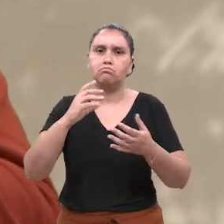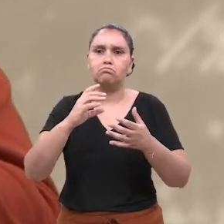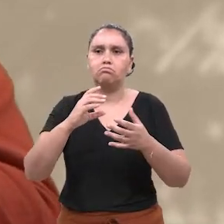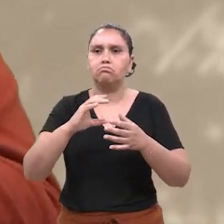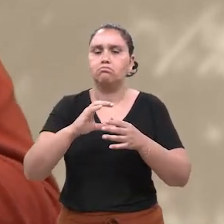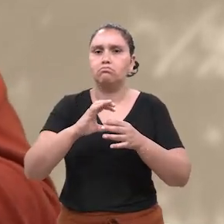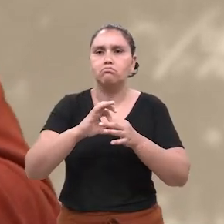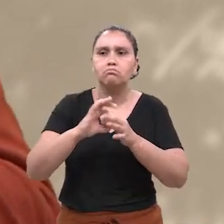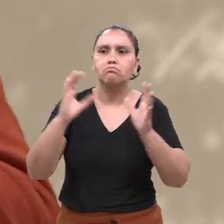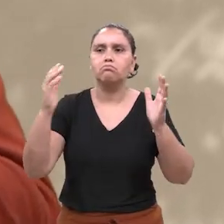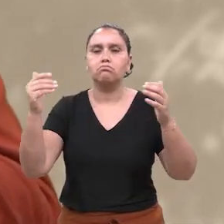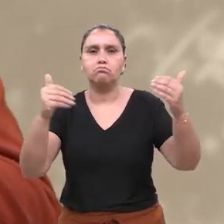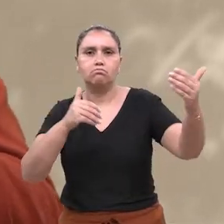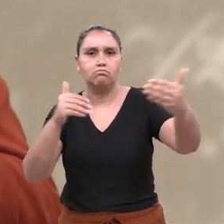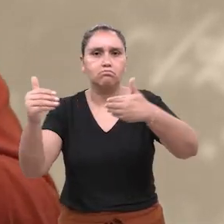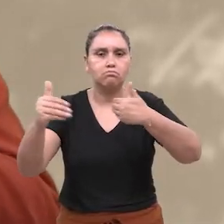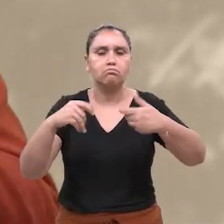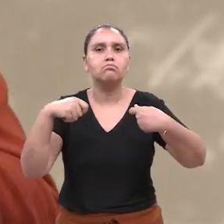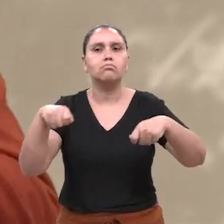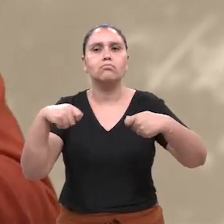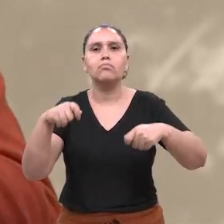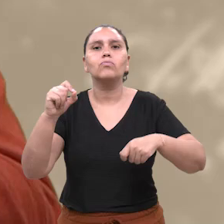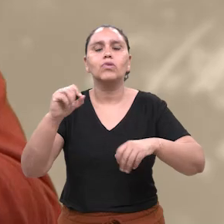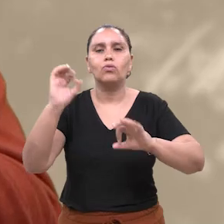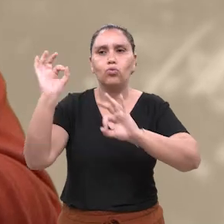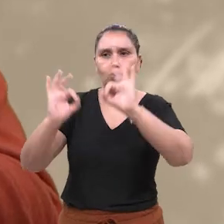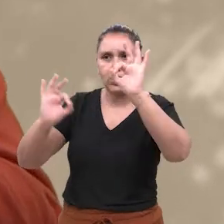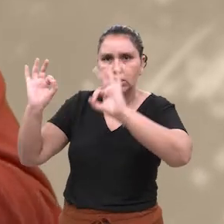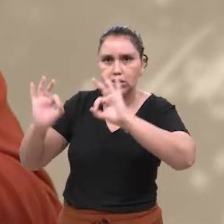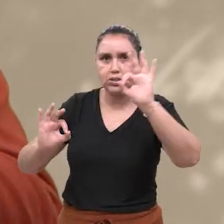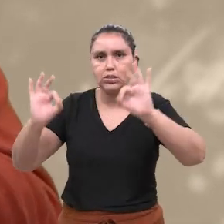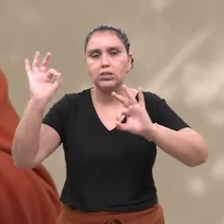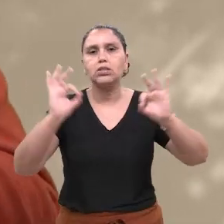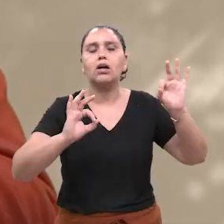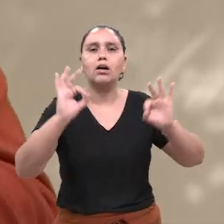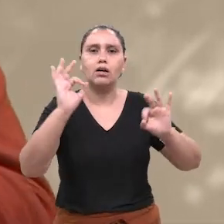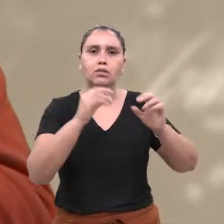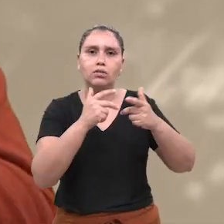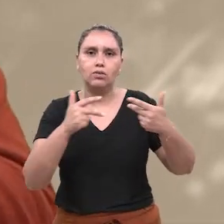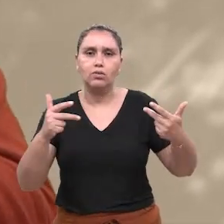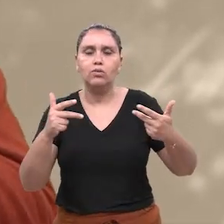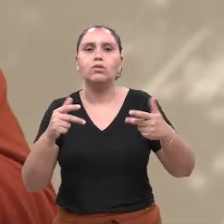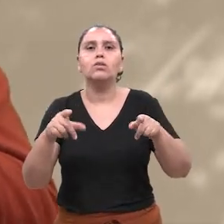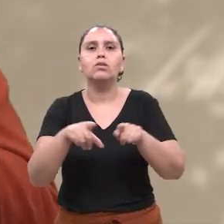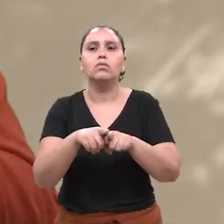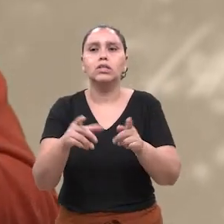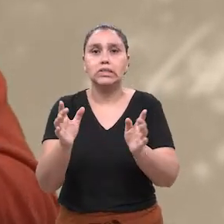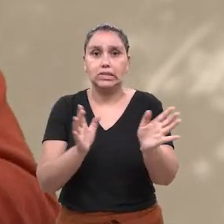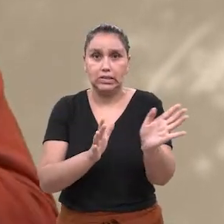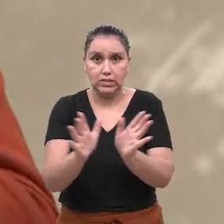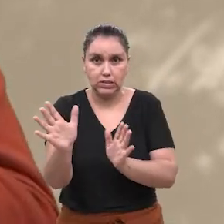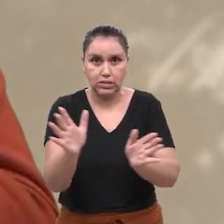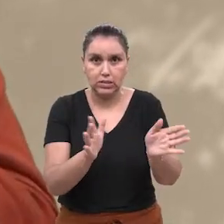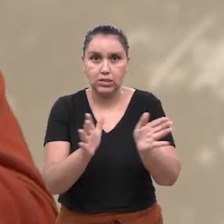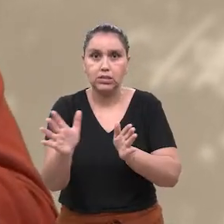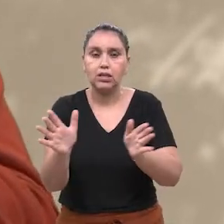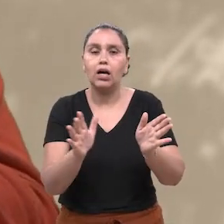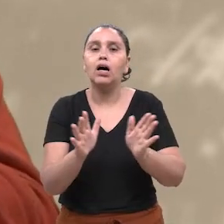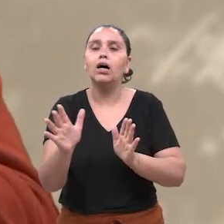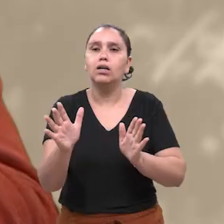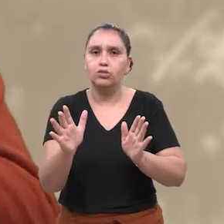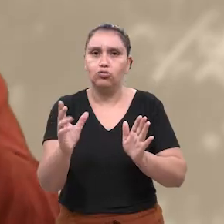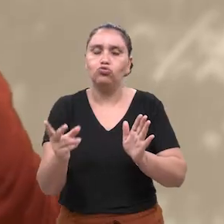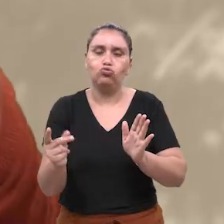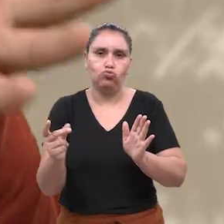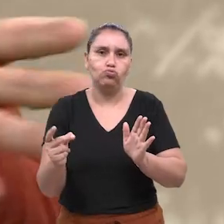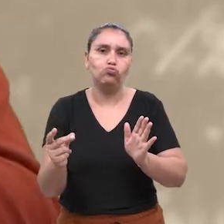e tu precisa manter ela organizada, né? Que tem acesso, se iniciou a acessibilidade da Câmara